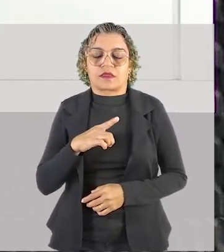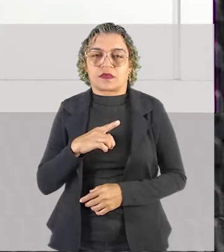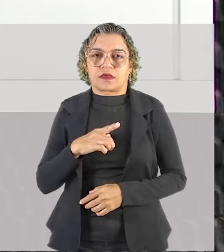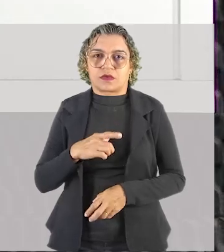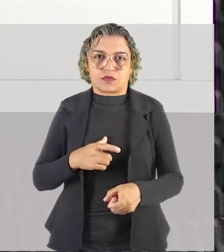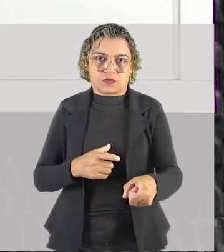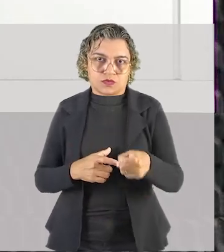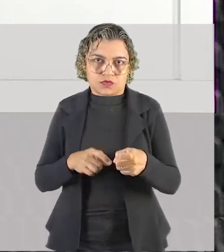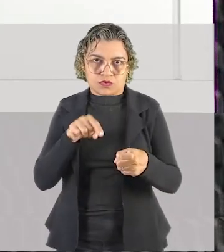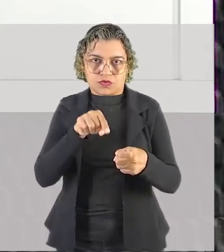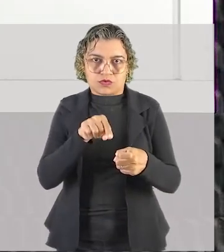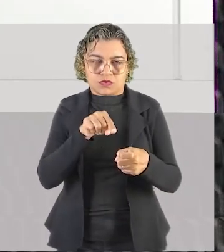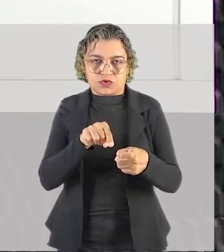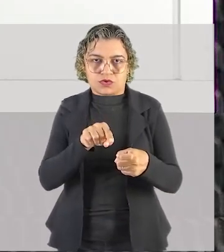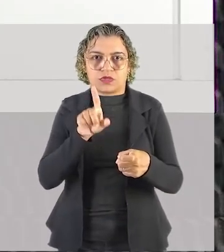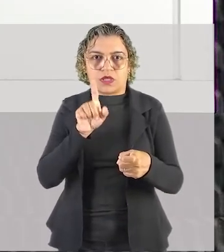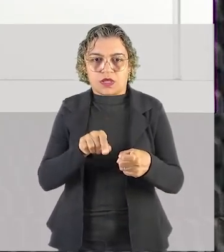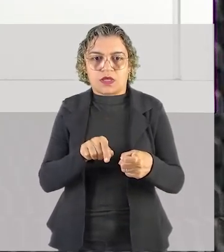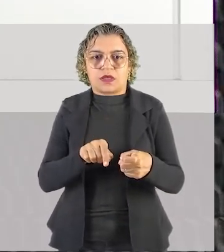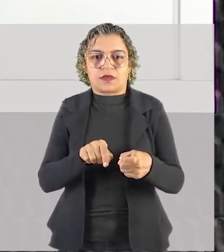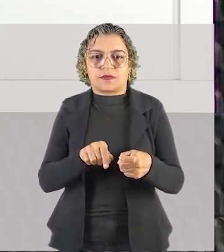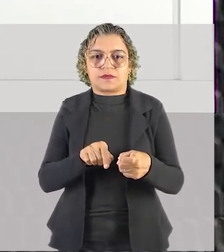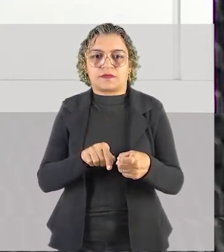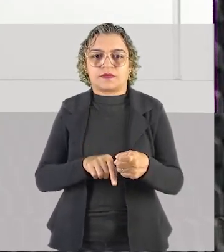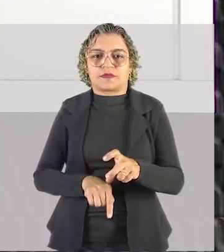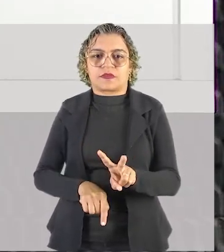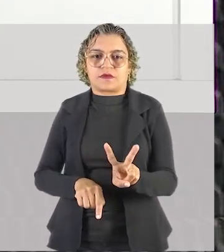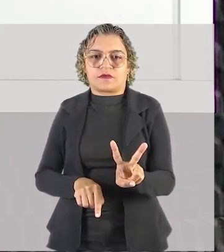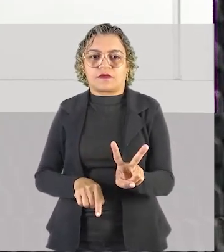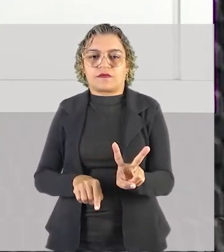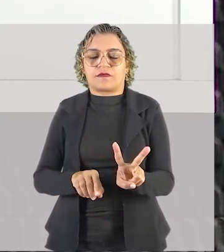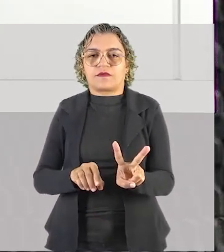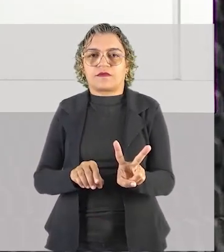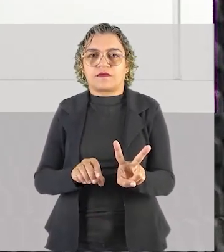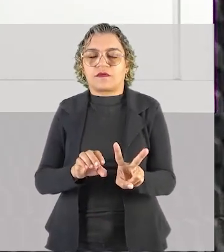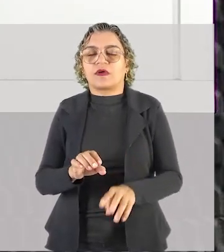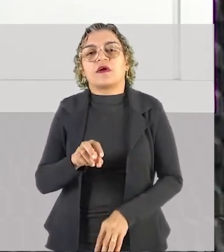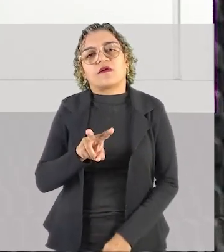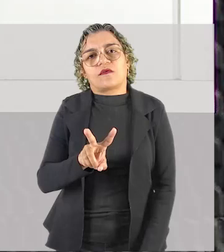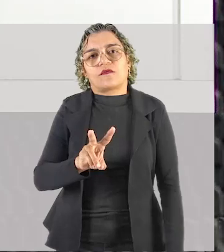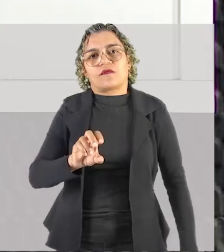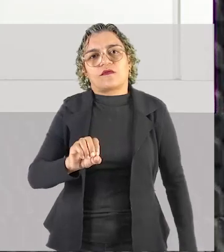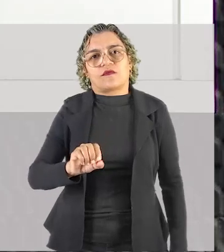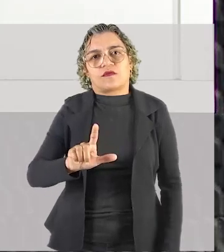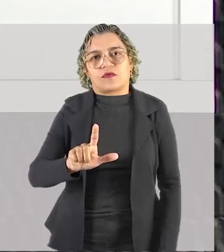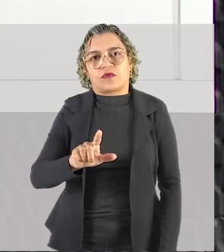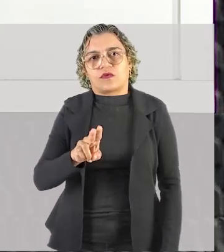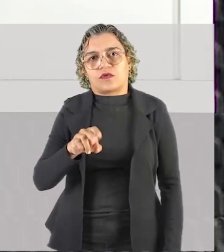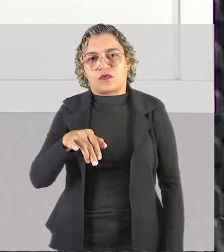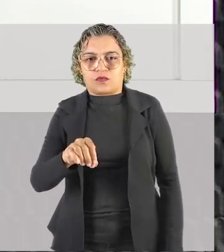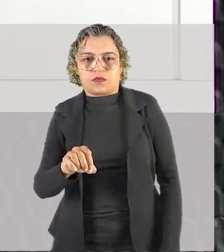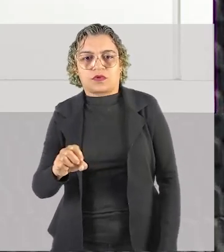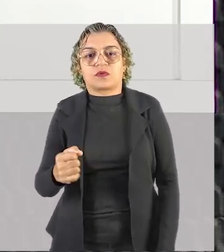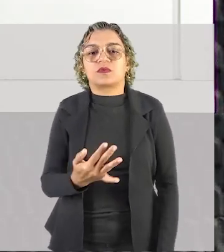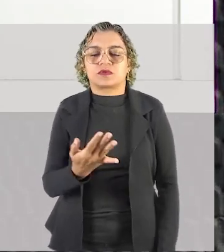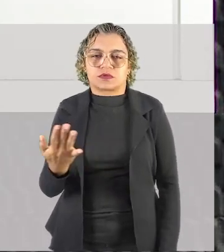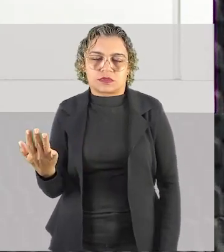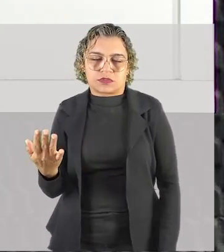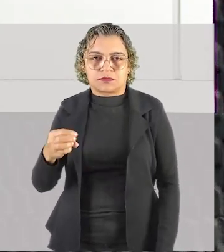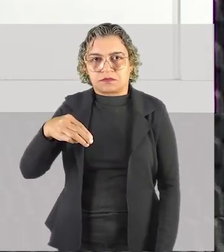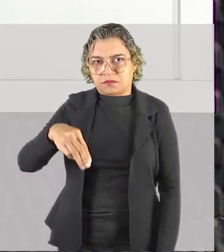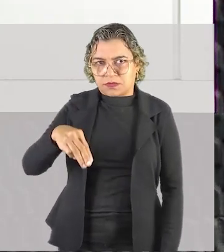que representa o volume de concreto bombeado. Volume, quantidade, em metros